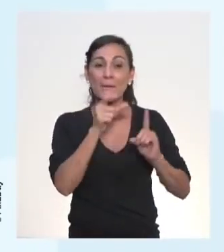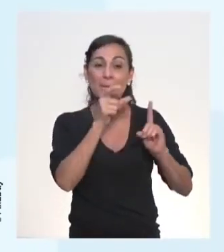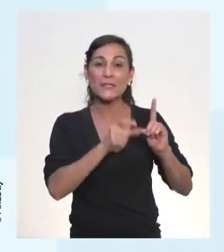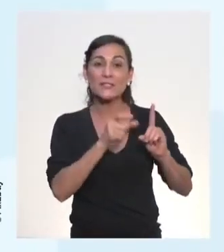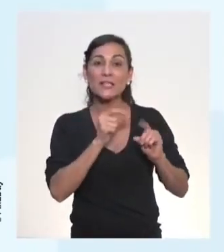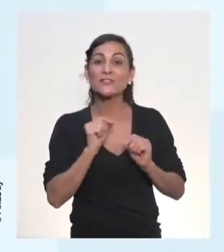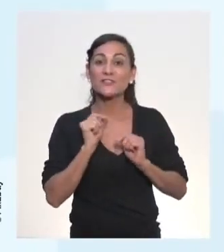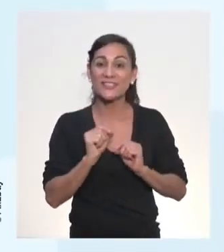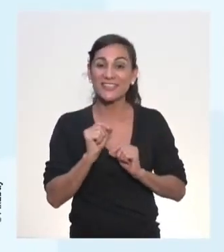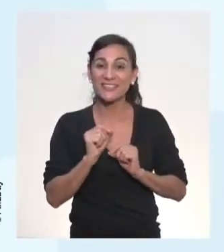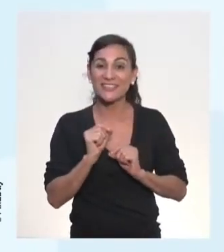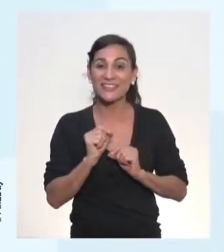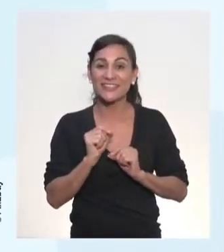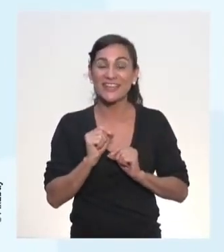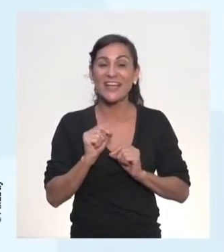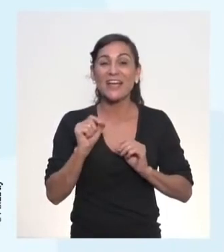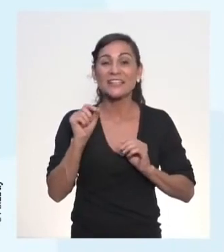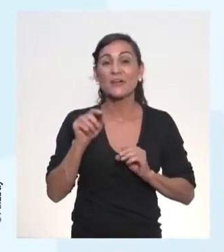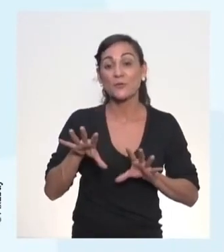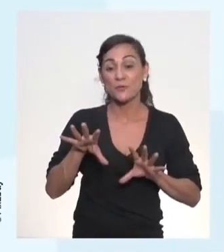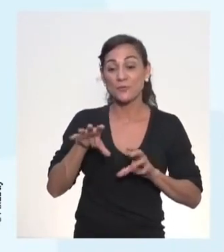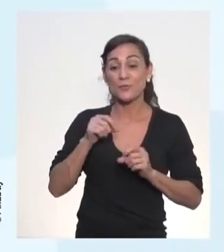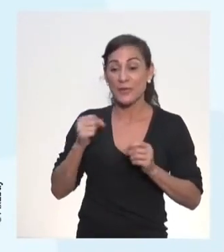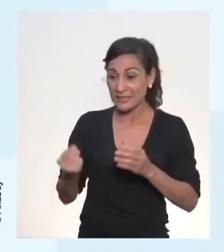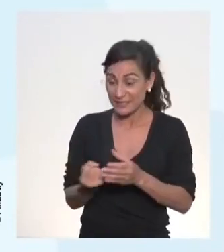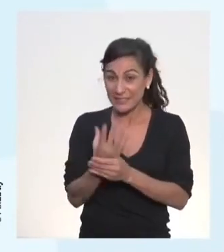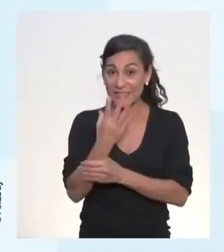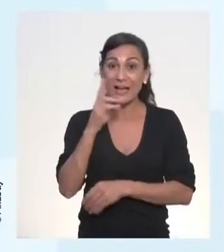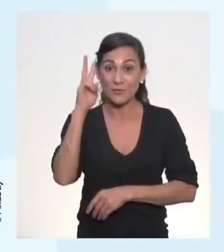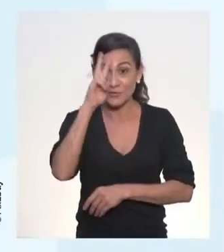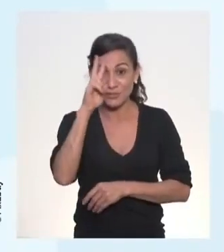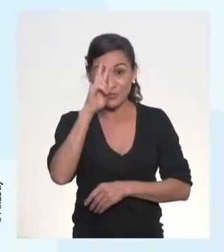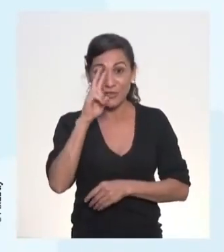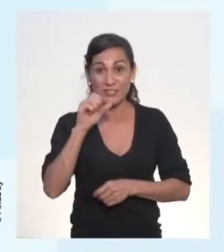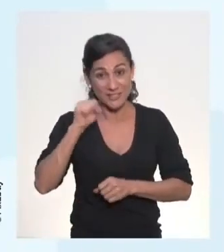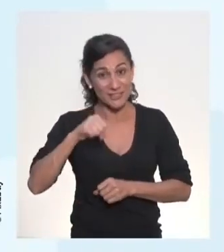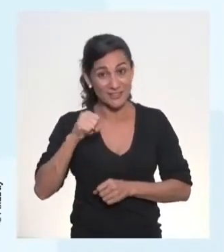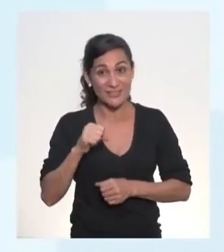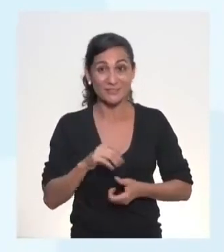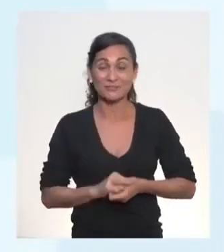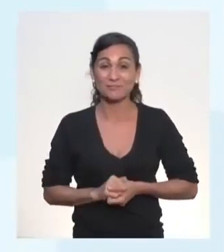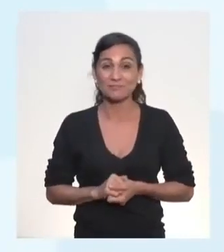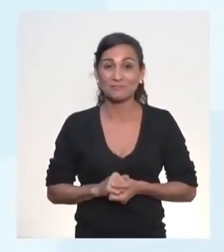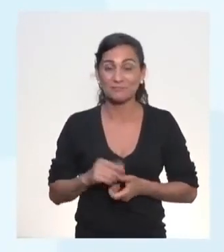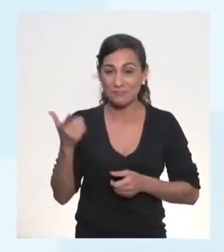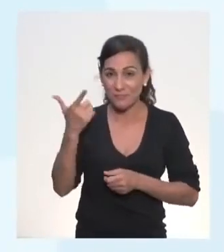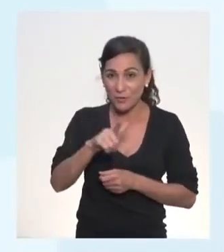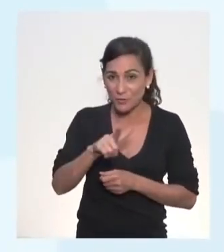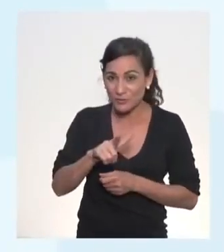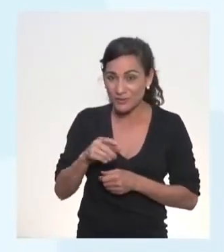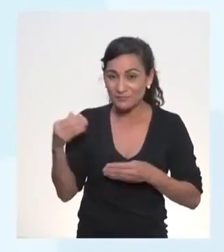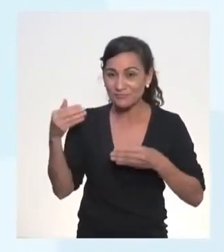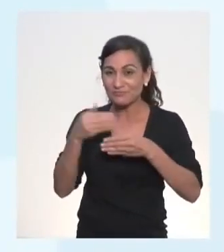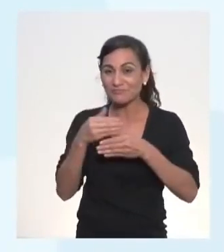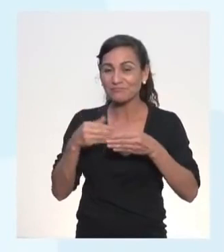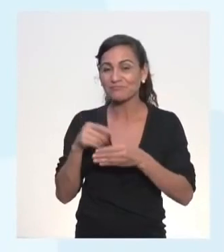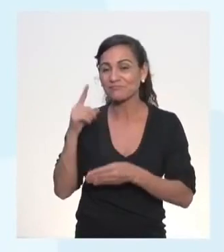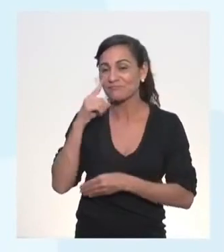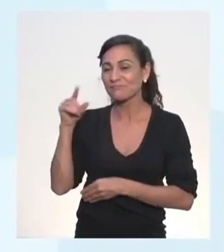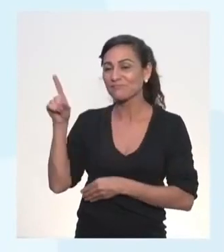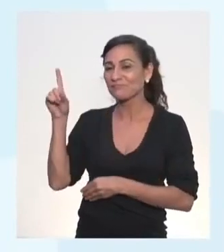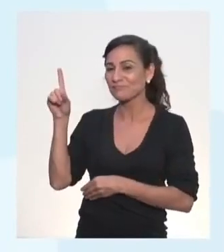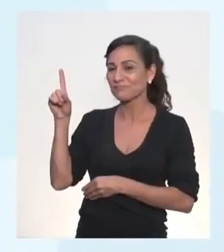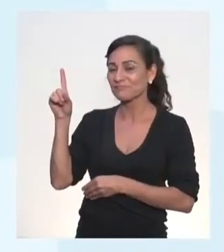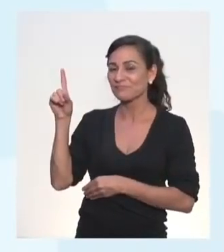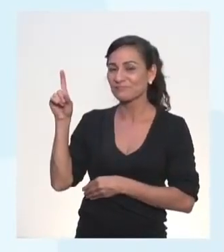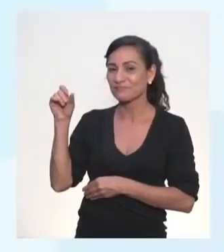espaço, né? Eu não sei. Dá para criar a história? Cria uma história, né? Mais uma, essa é a última. Olha só.